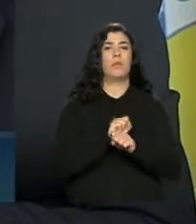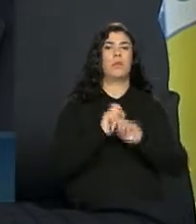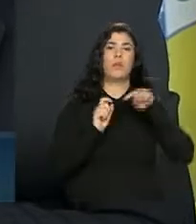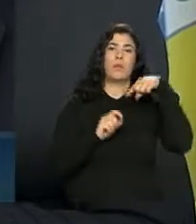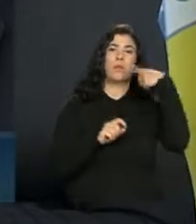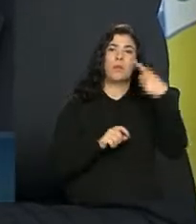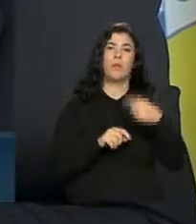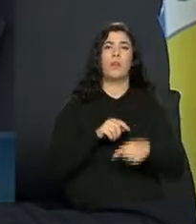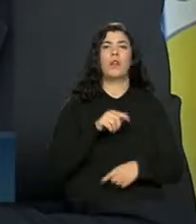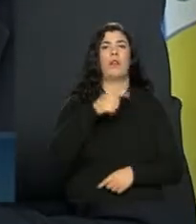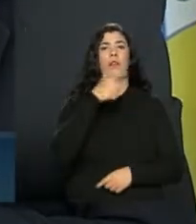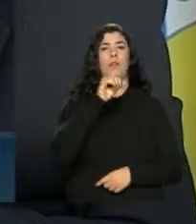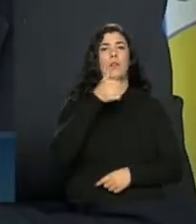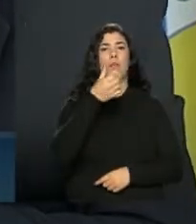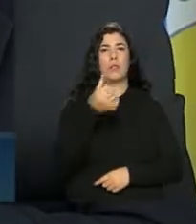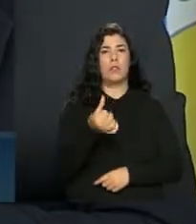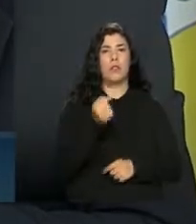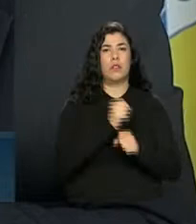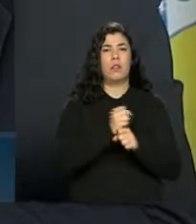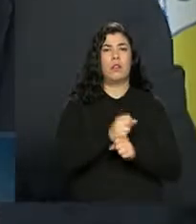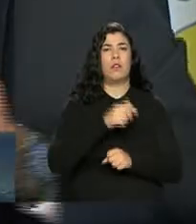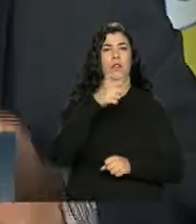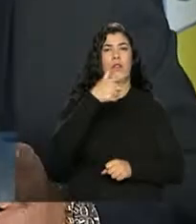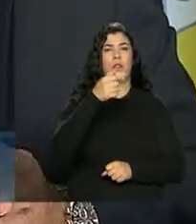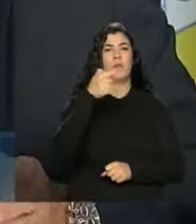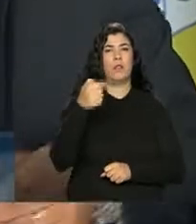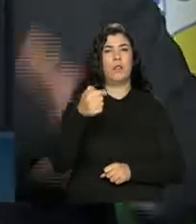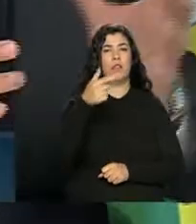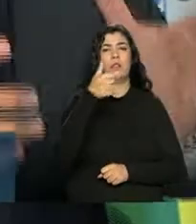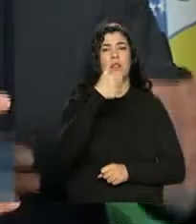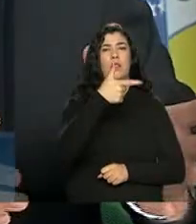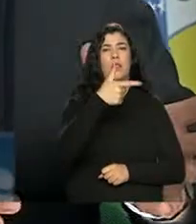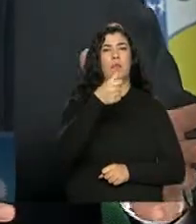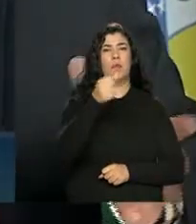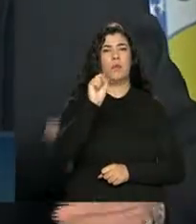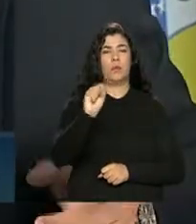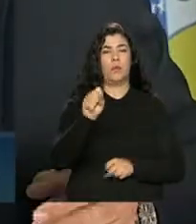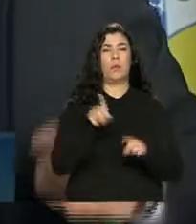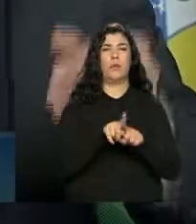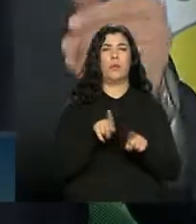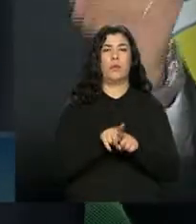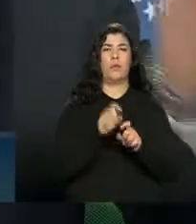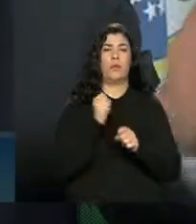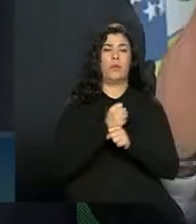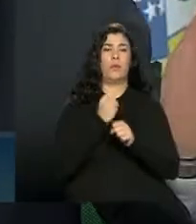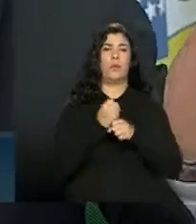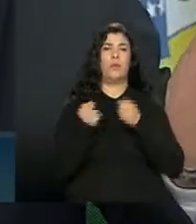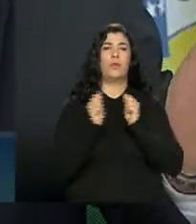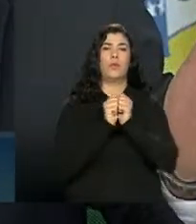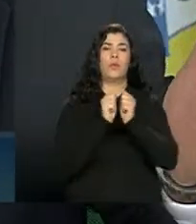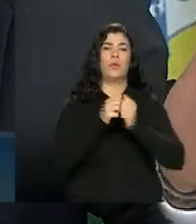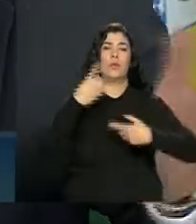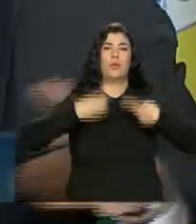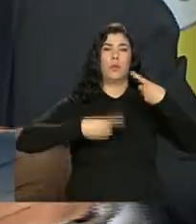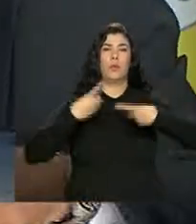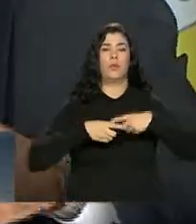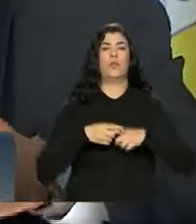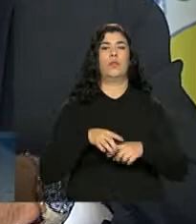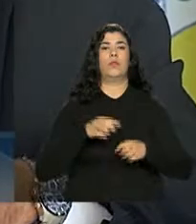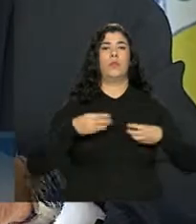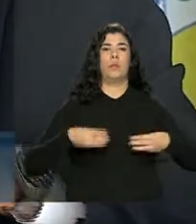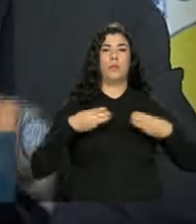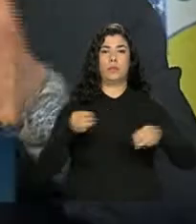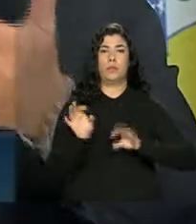decorrer de 2016 2017 2018 em um planejamento que está sendo discutido com o Ministério do planejamento